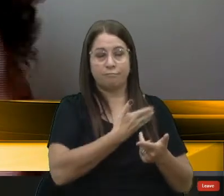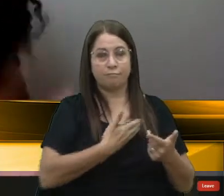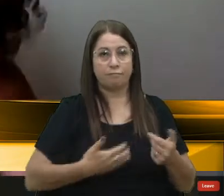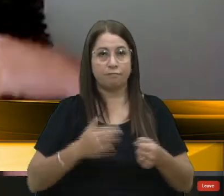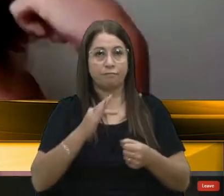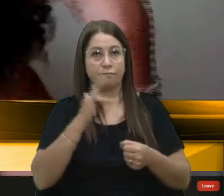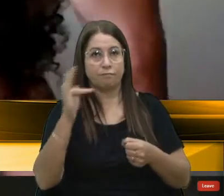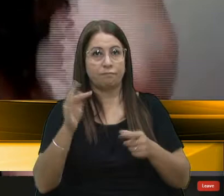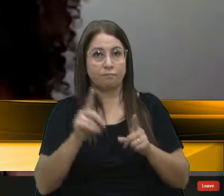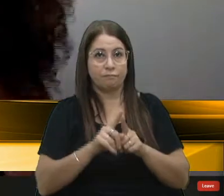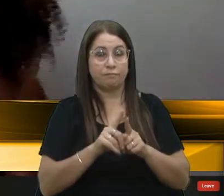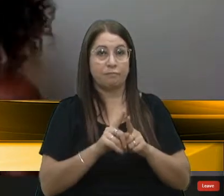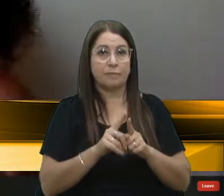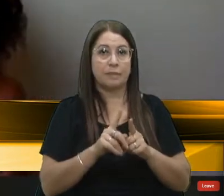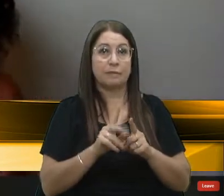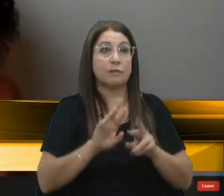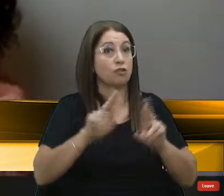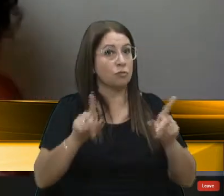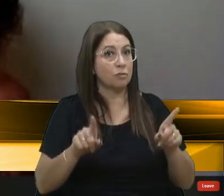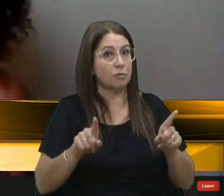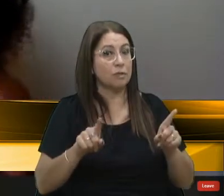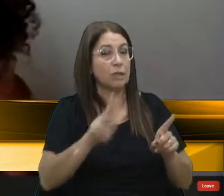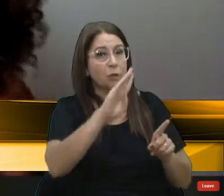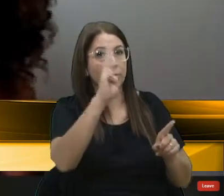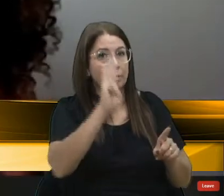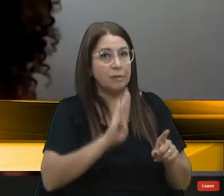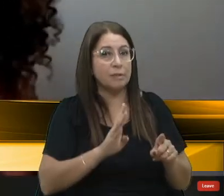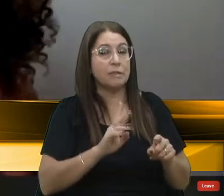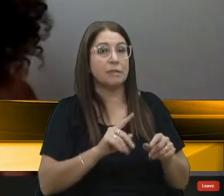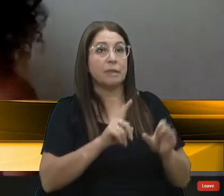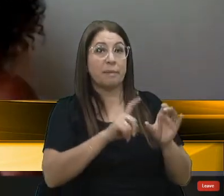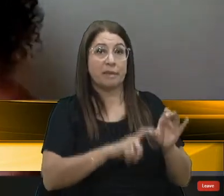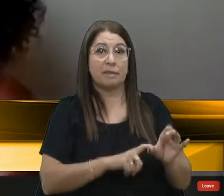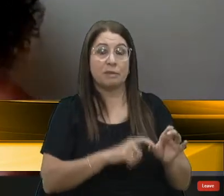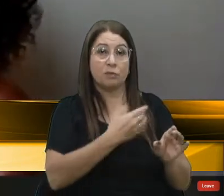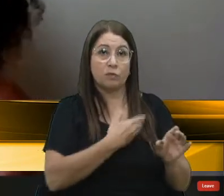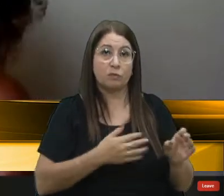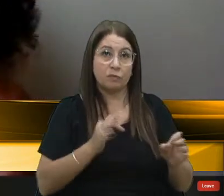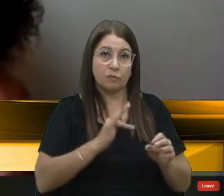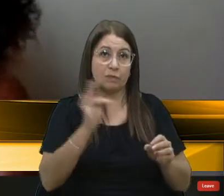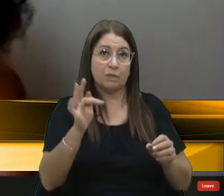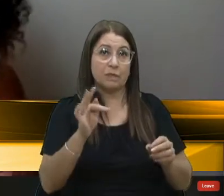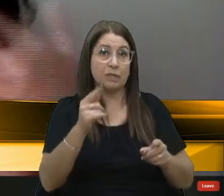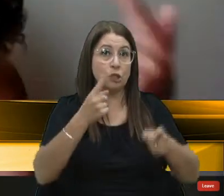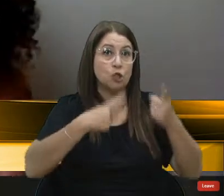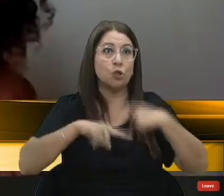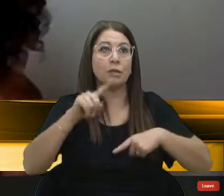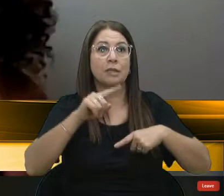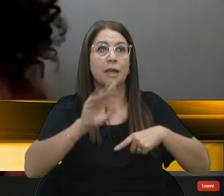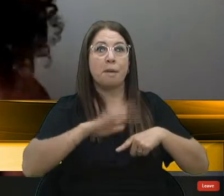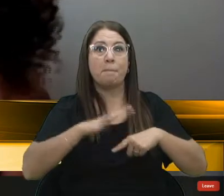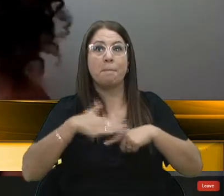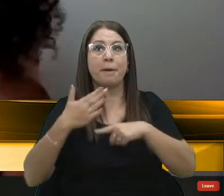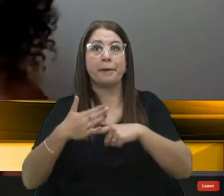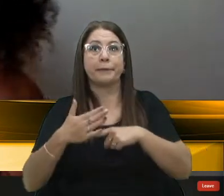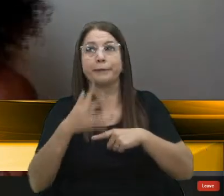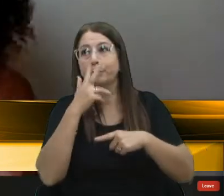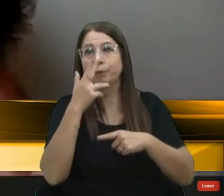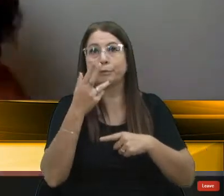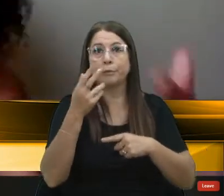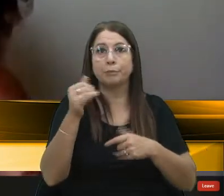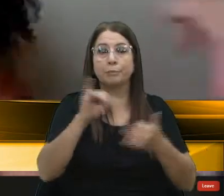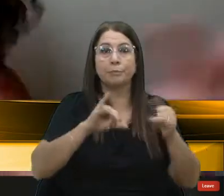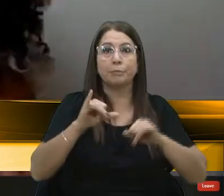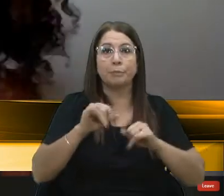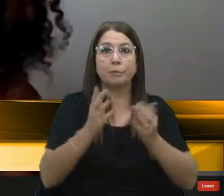federal. Inclusive, vem ao contrário. O Brasil, se dependesse do governo federal, se tornaria cada vez mais um laboratório a céu aberto